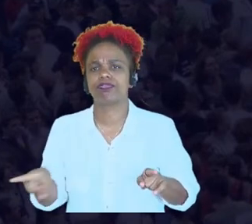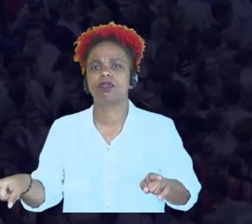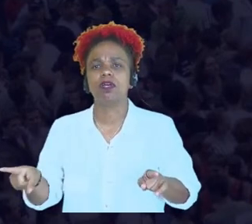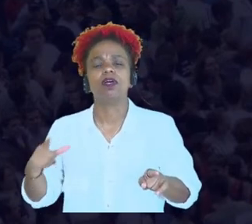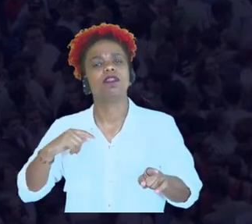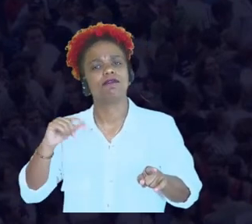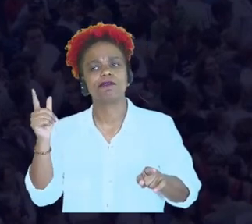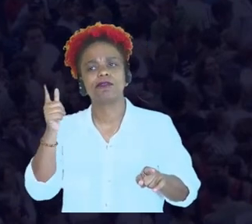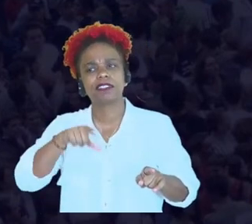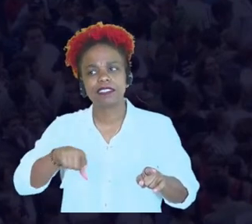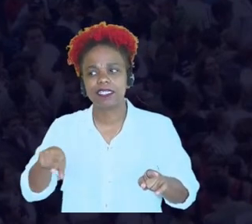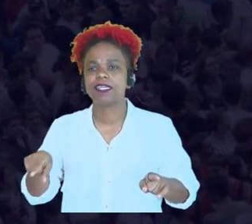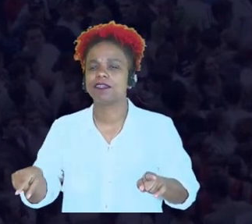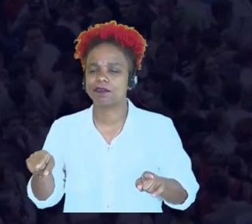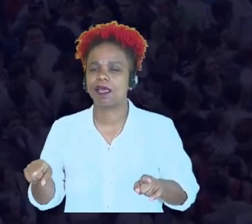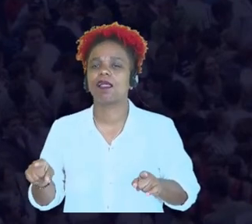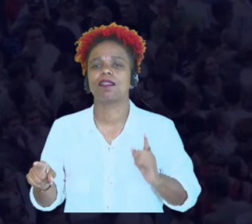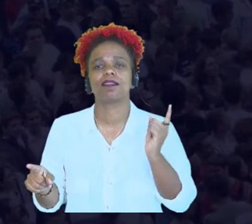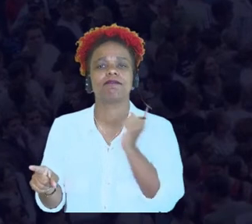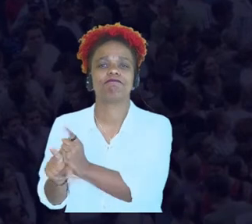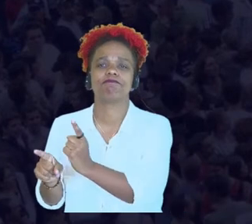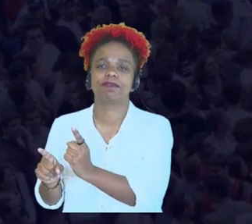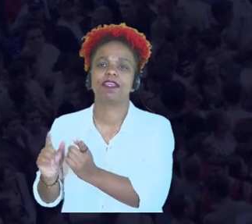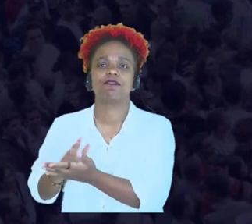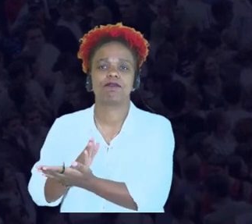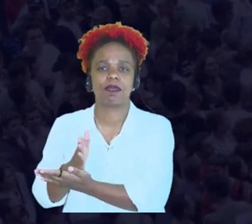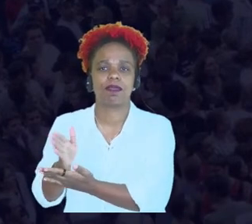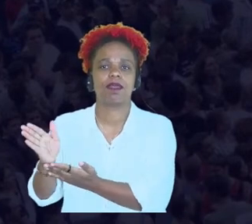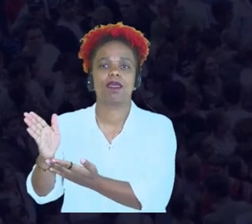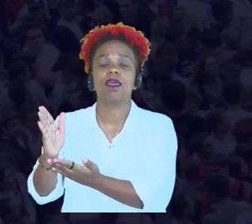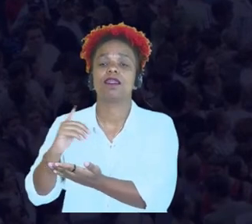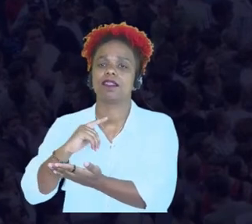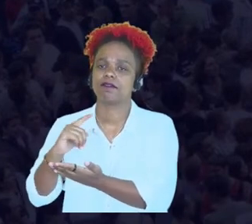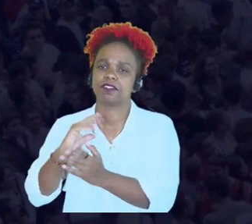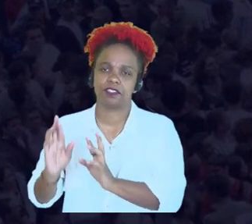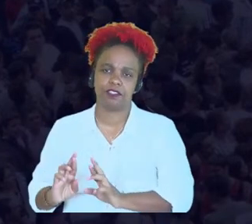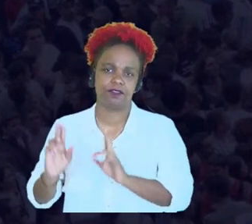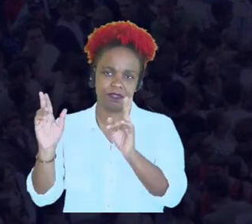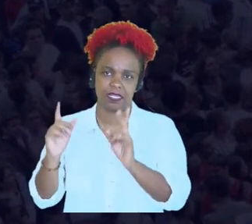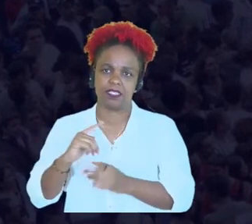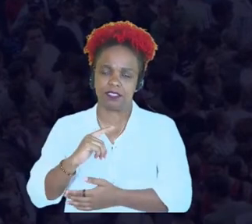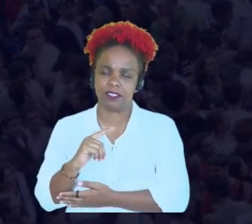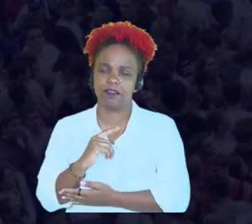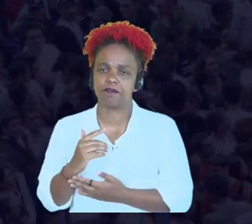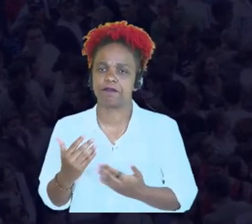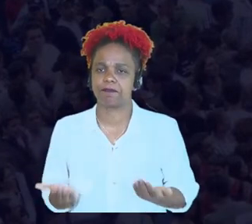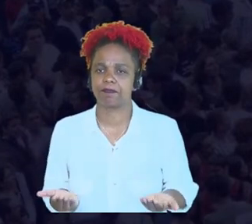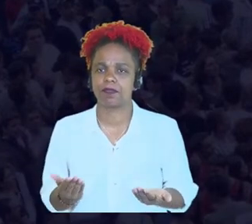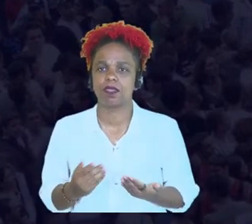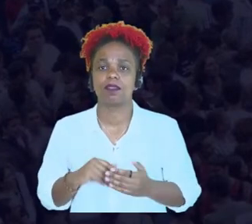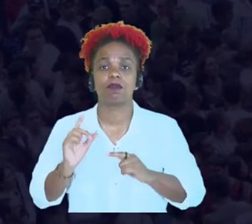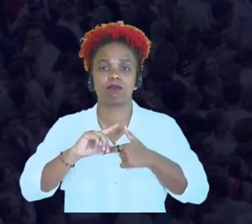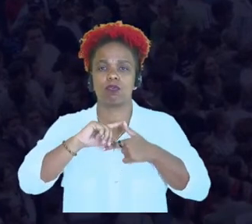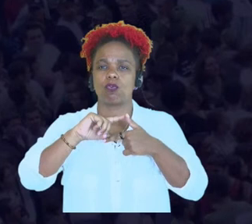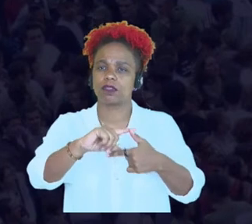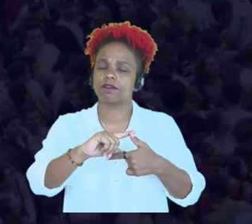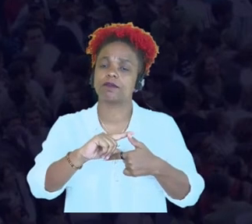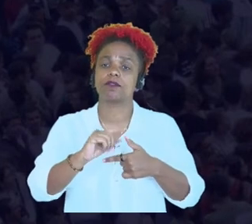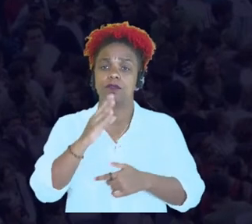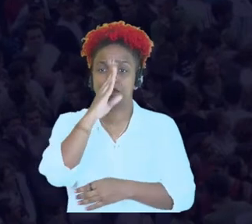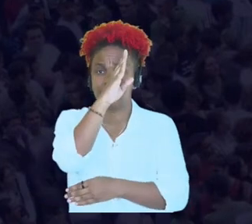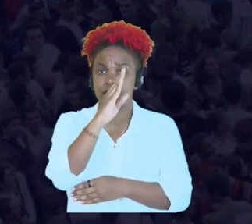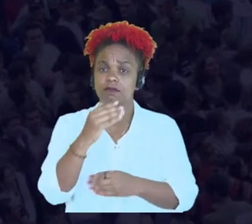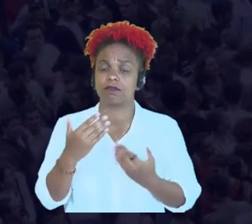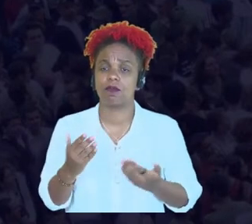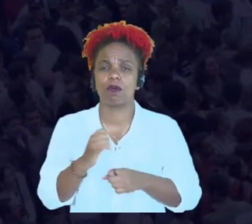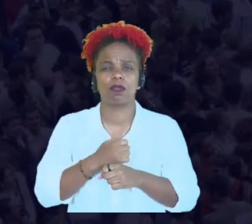muitos deles encontraram um caminho diferente para qual foi o bolsonarismo. Né? Então, em 2018,